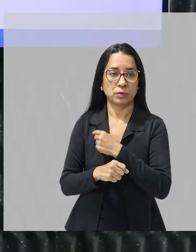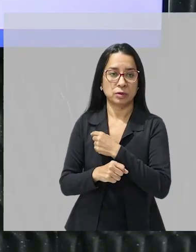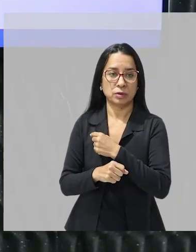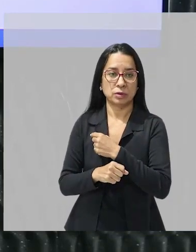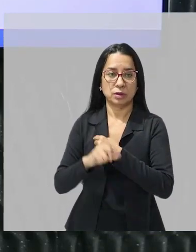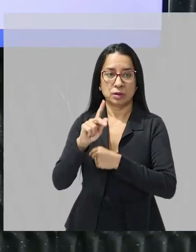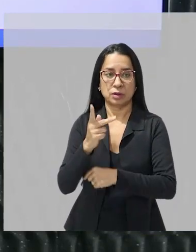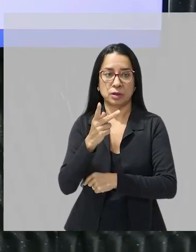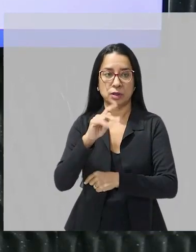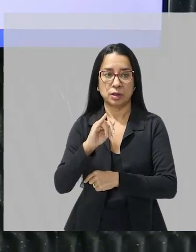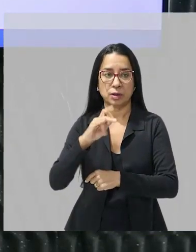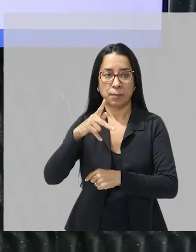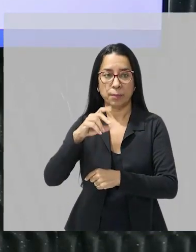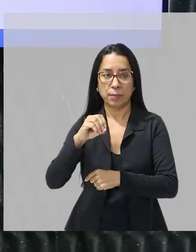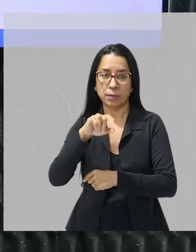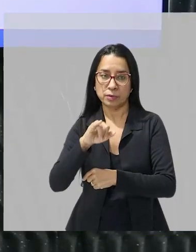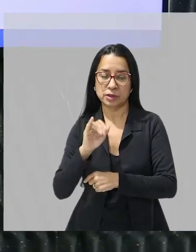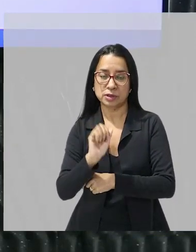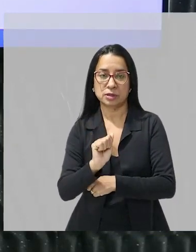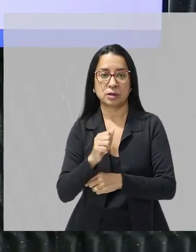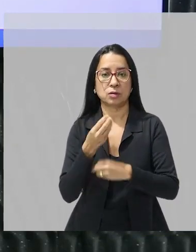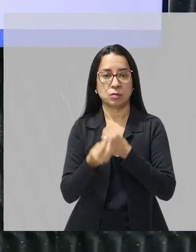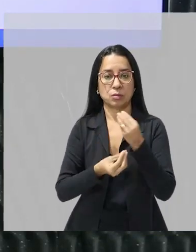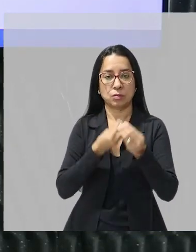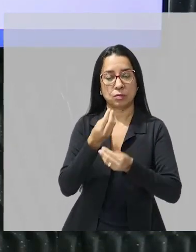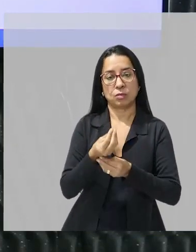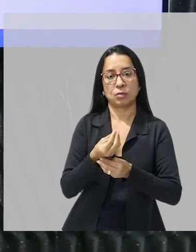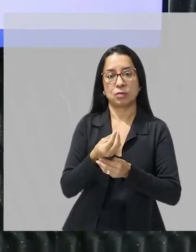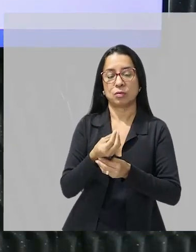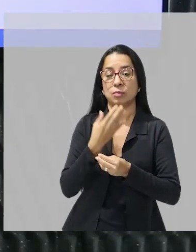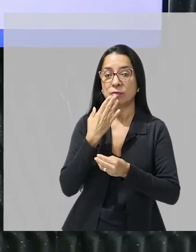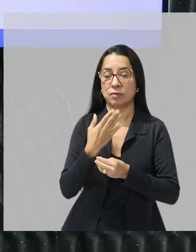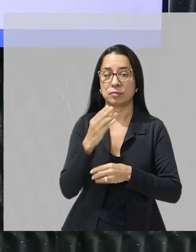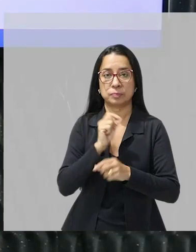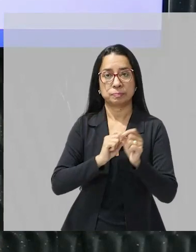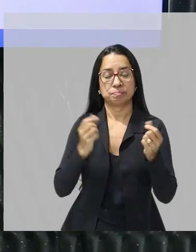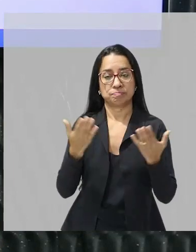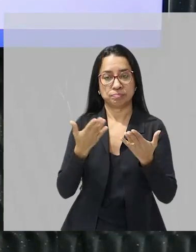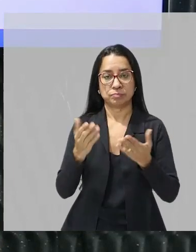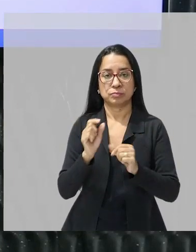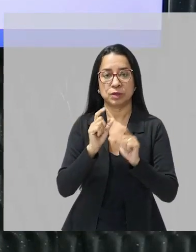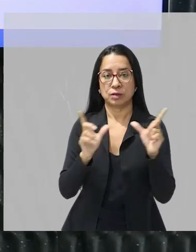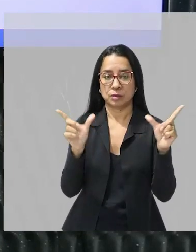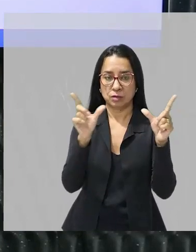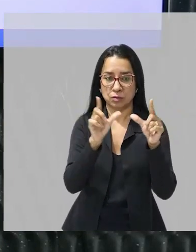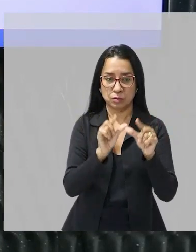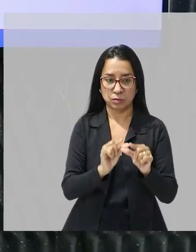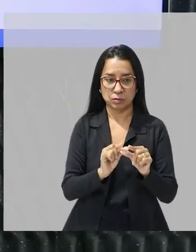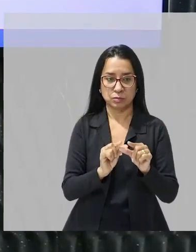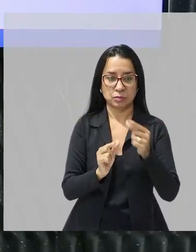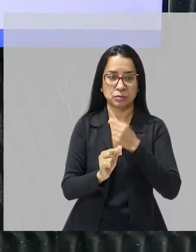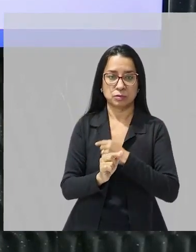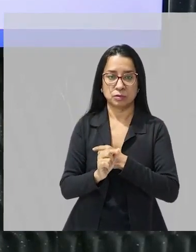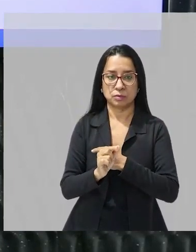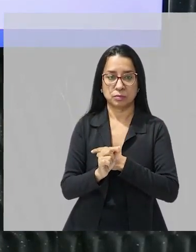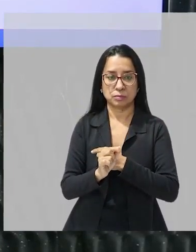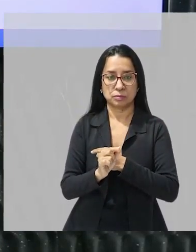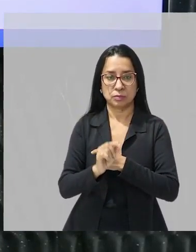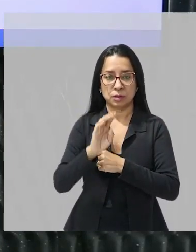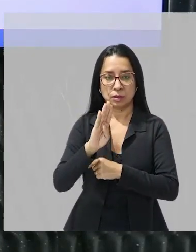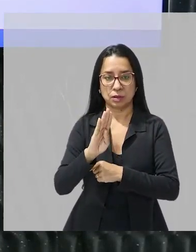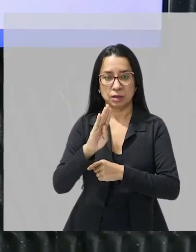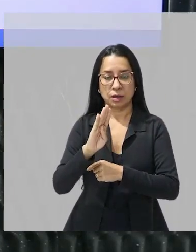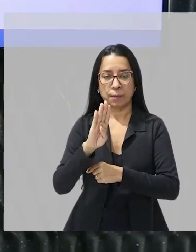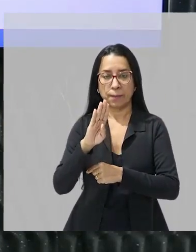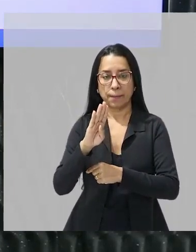hipóxia. Essa hipóxia, como ele acabou de mencionar, é por conta da diminuição dessa hemoglobina oxigenada. Então,